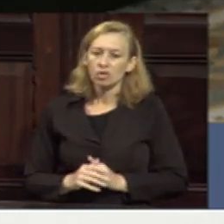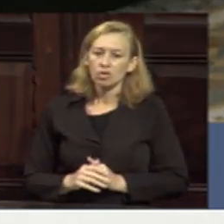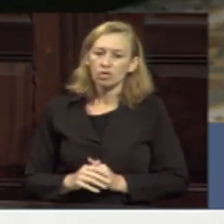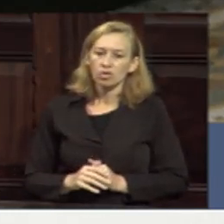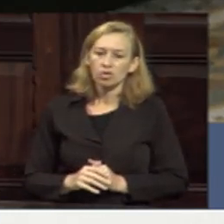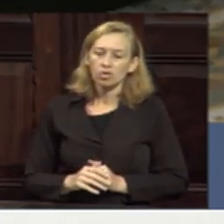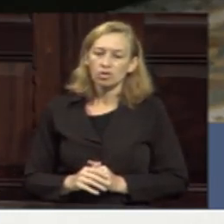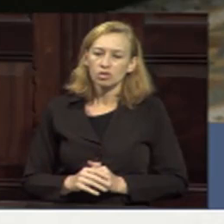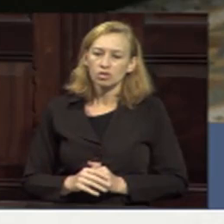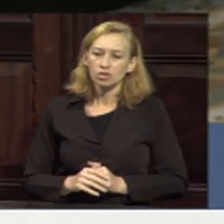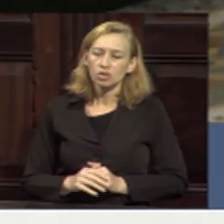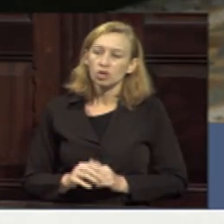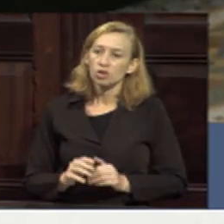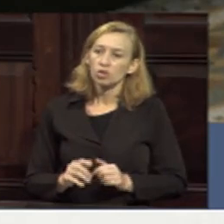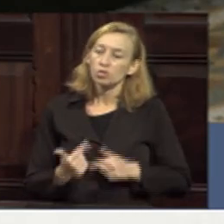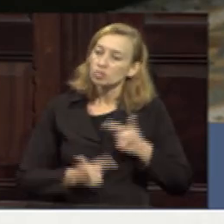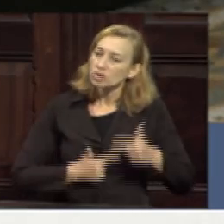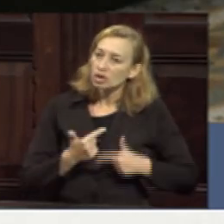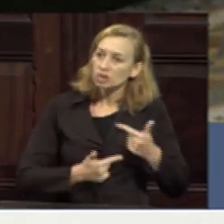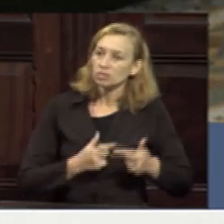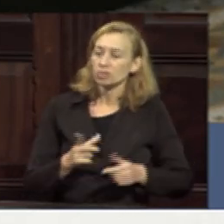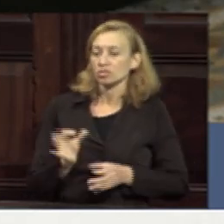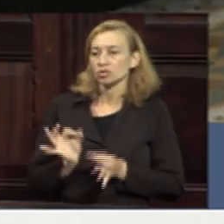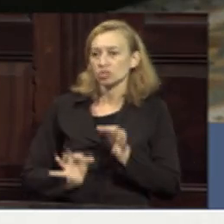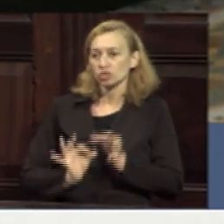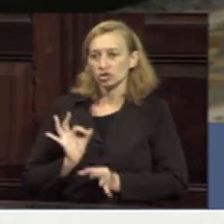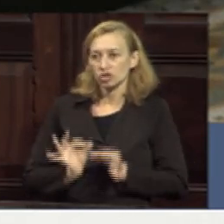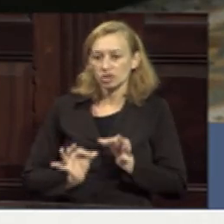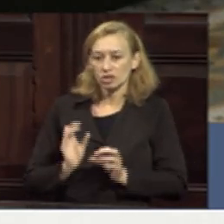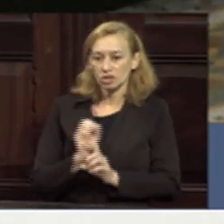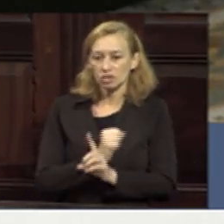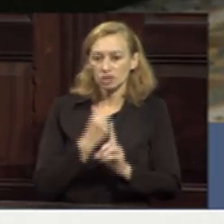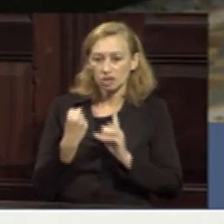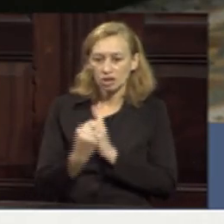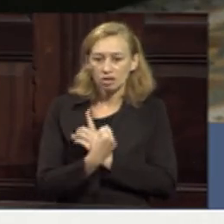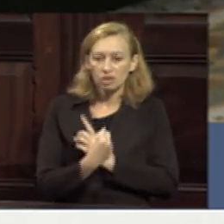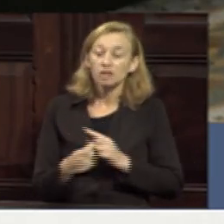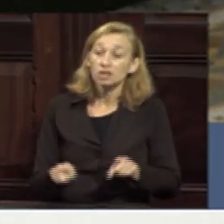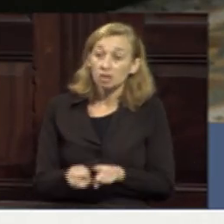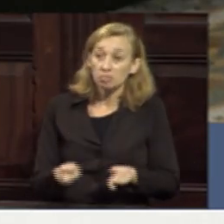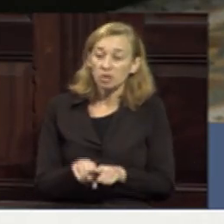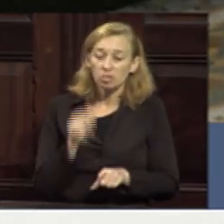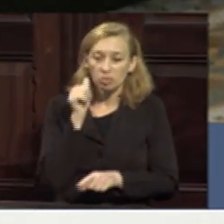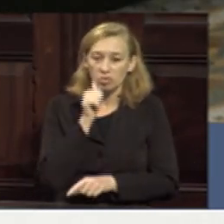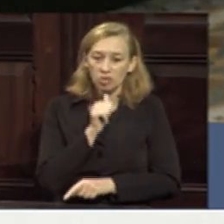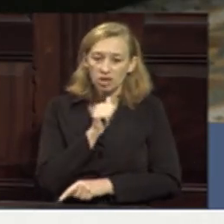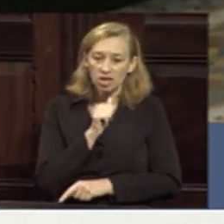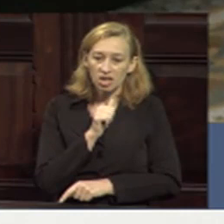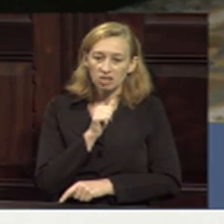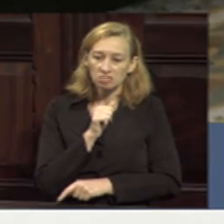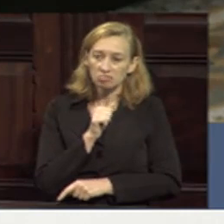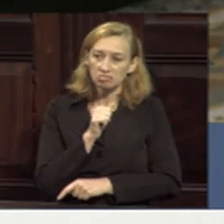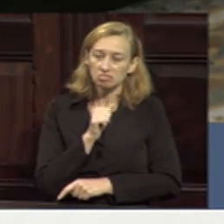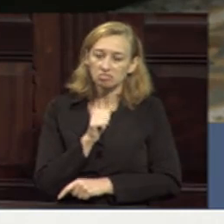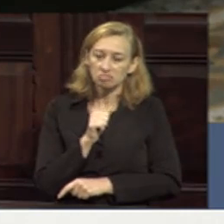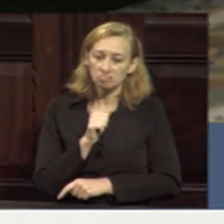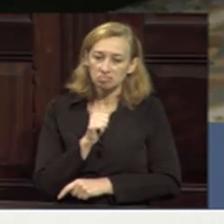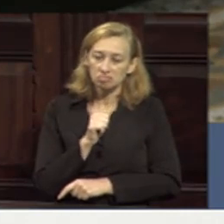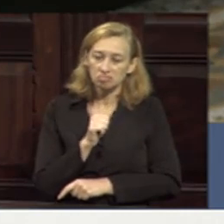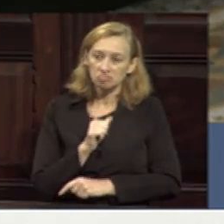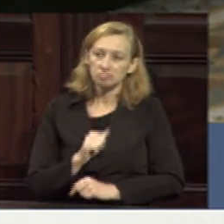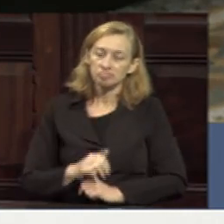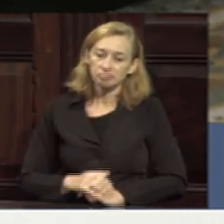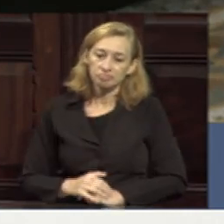por justiça social, Marielle também era uma mulher muito alegre. muito